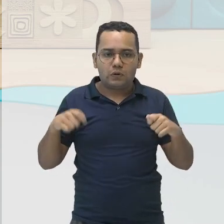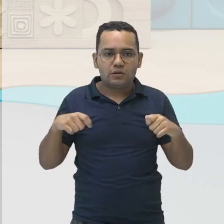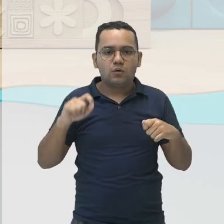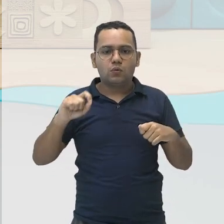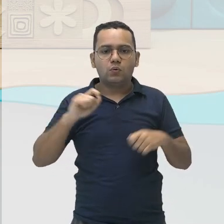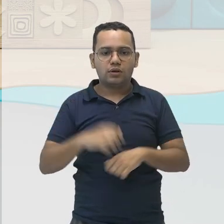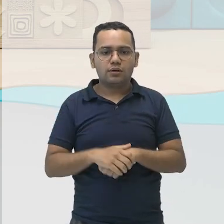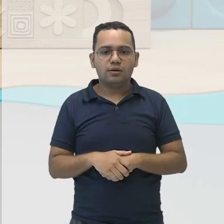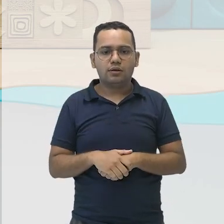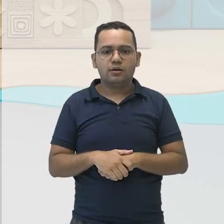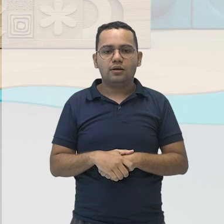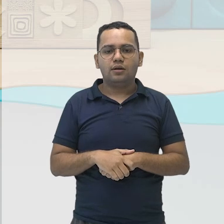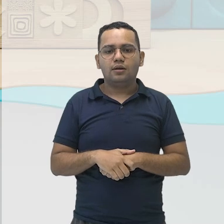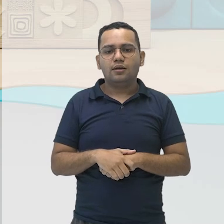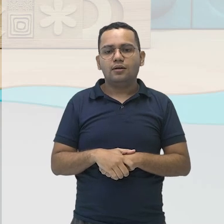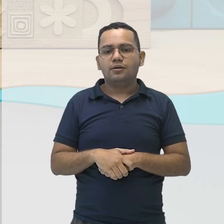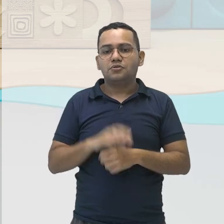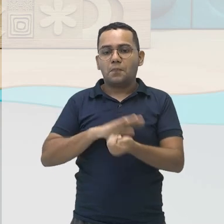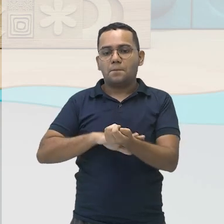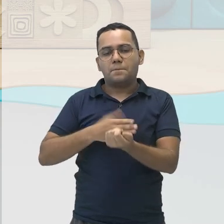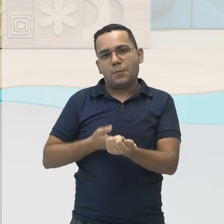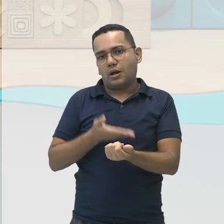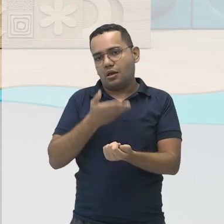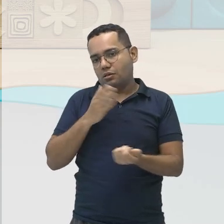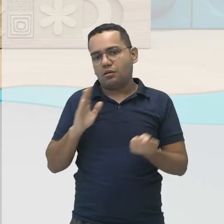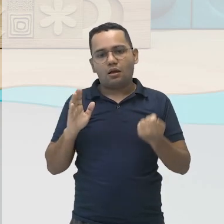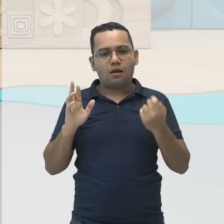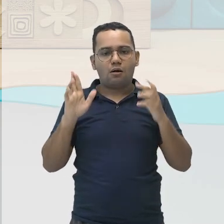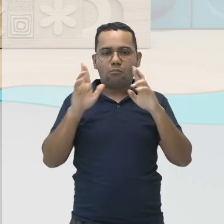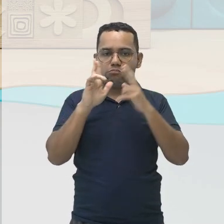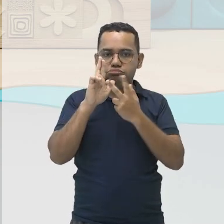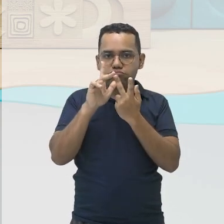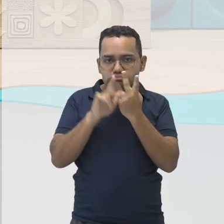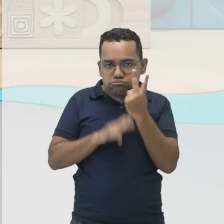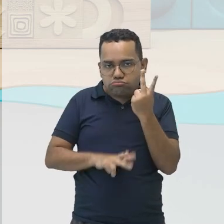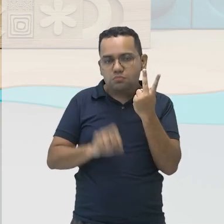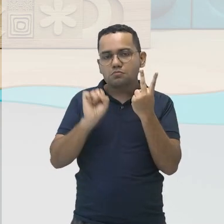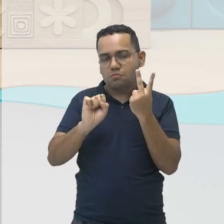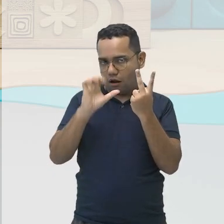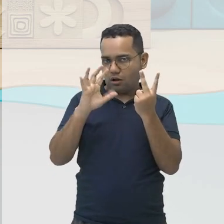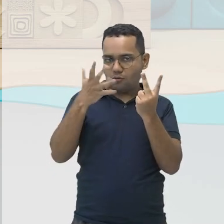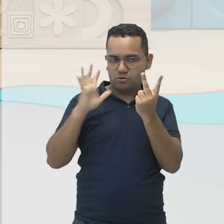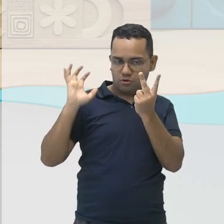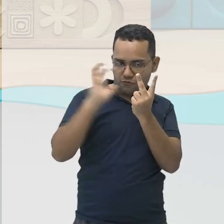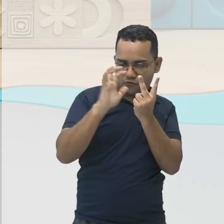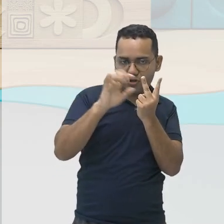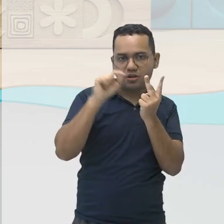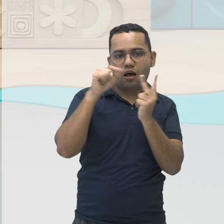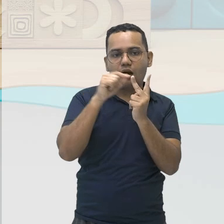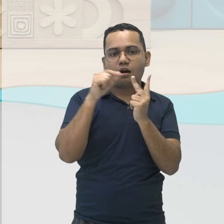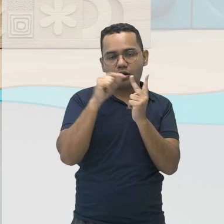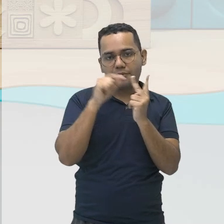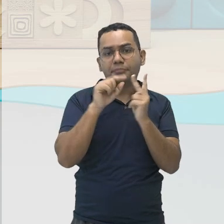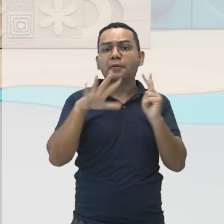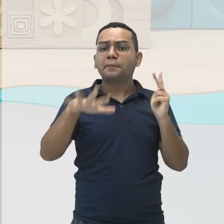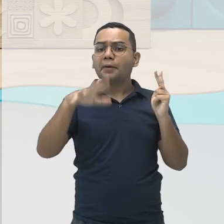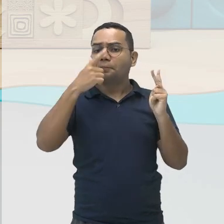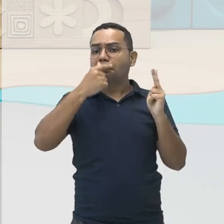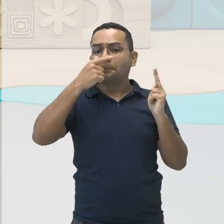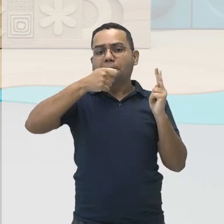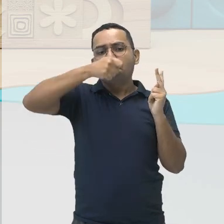arterial, dentre outras causas aí que podem resultar nesse sangramento nasal. Então, as hemorragias nasais,